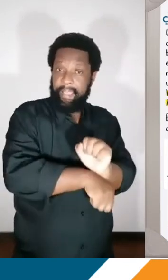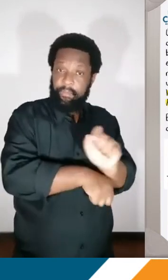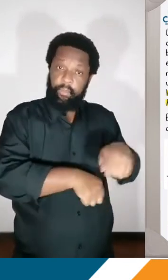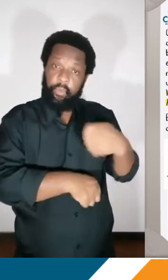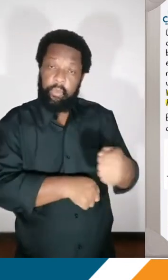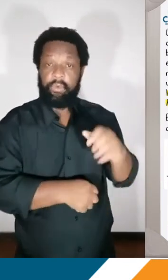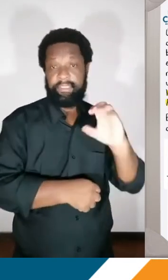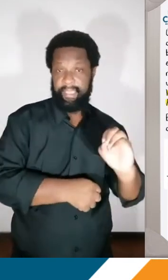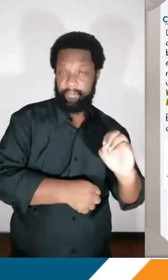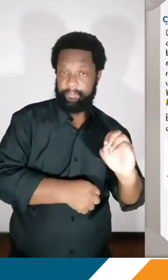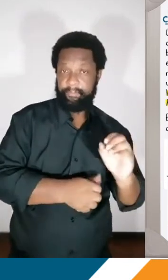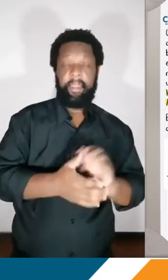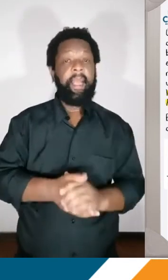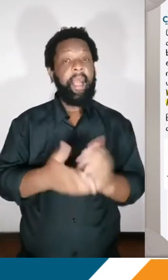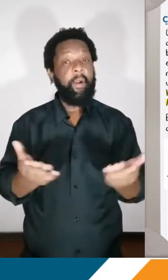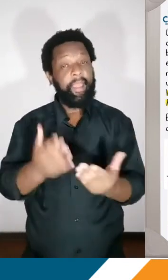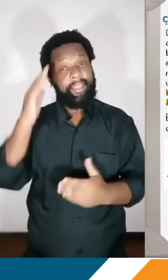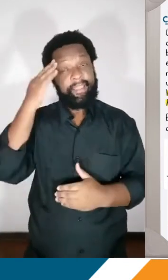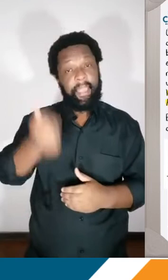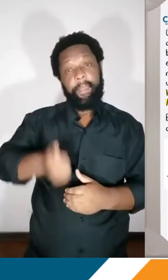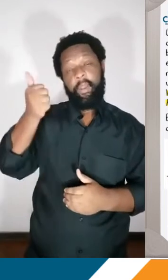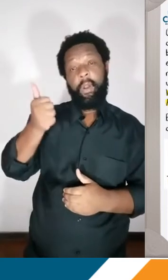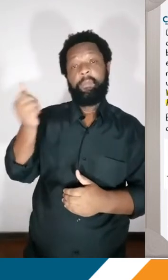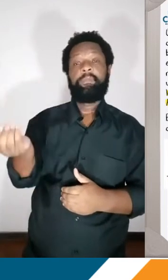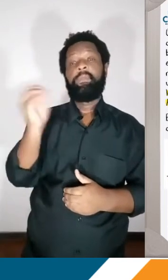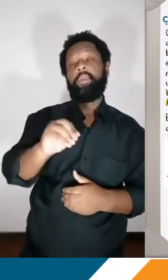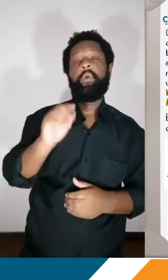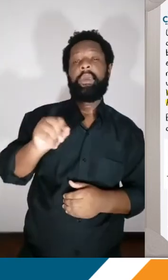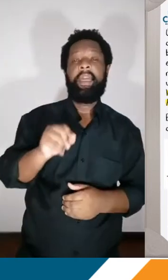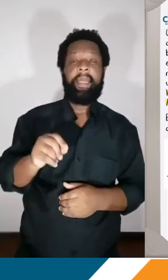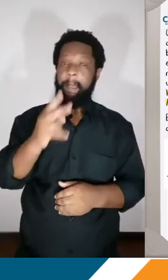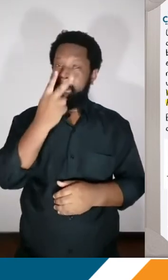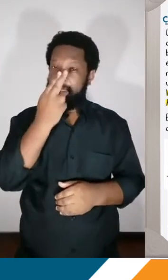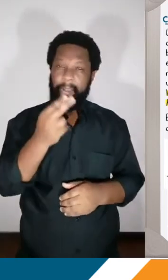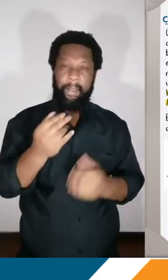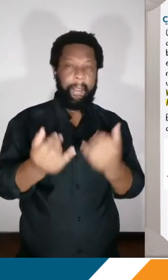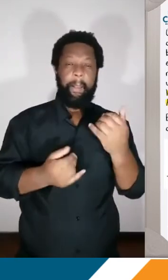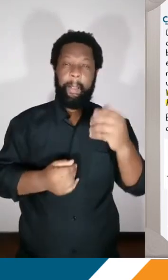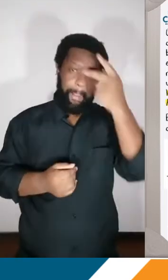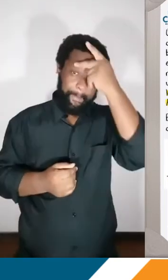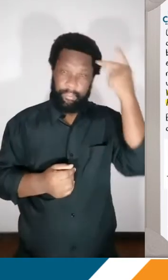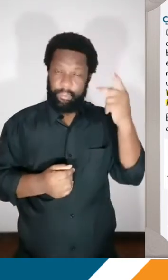0. Para entendermos melhor, eu coloquei aí como se fosse uma pessoa, né? Ela